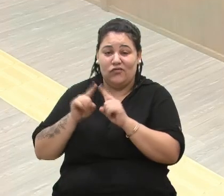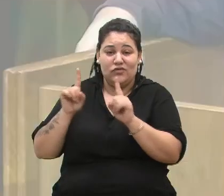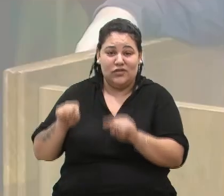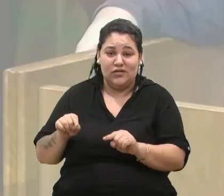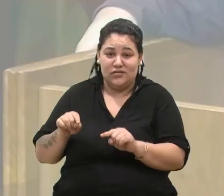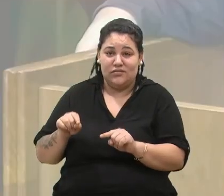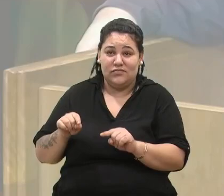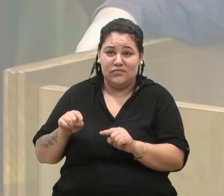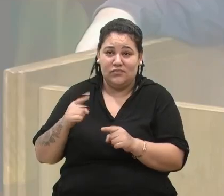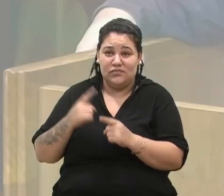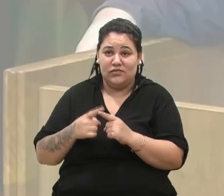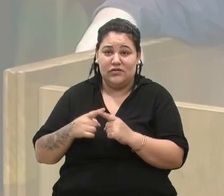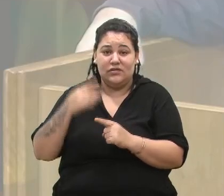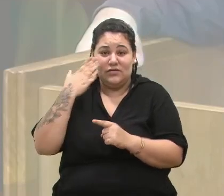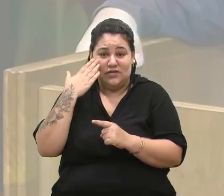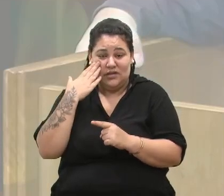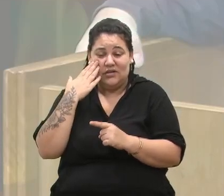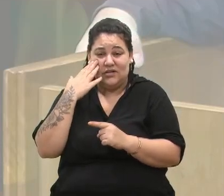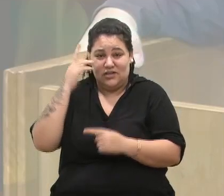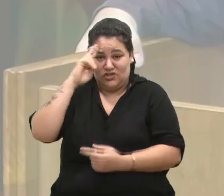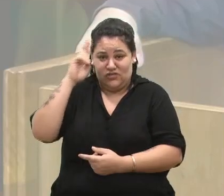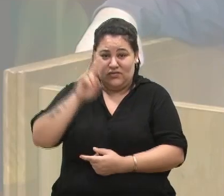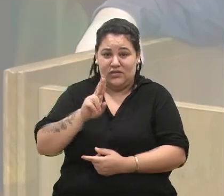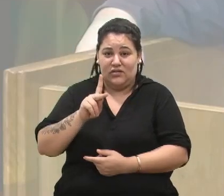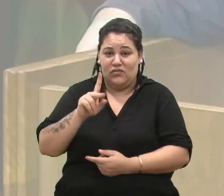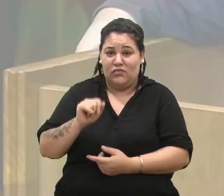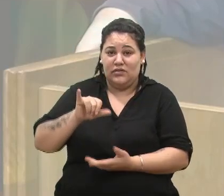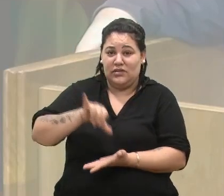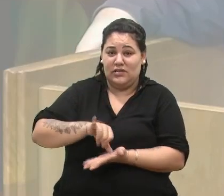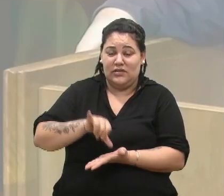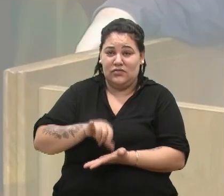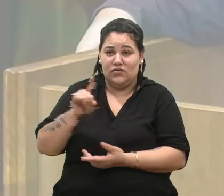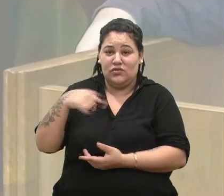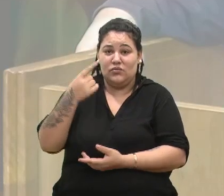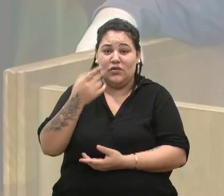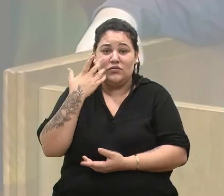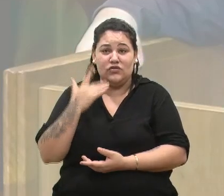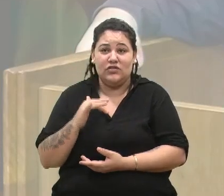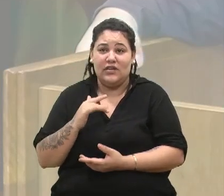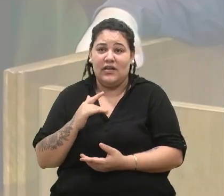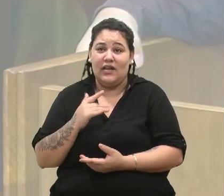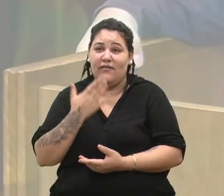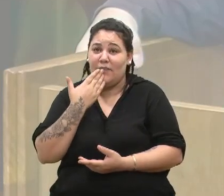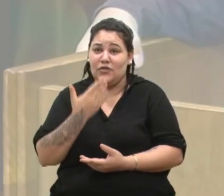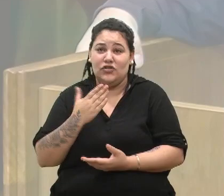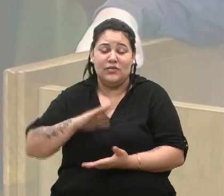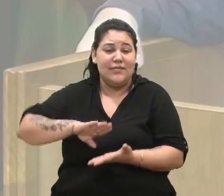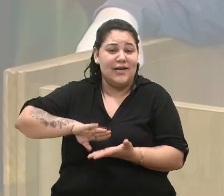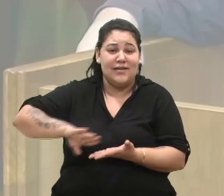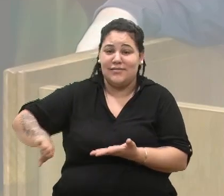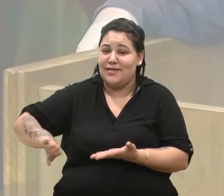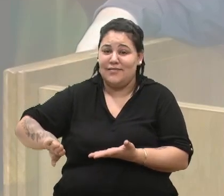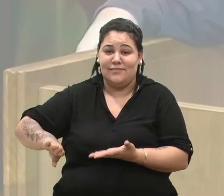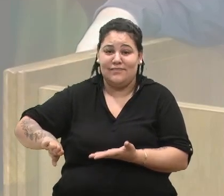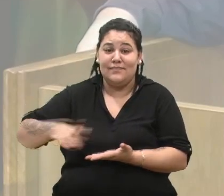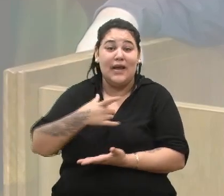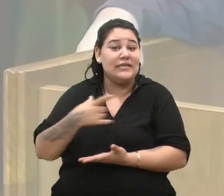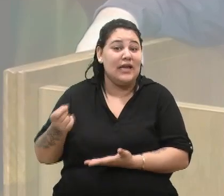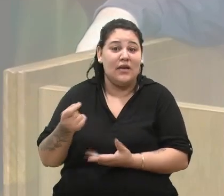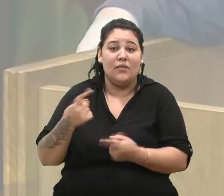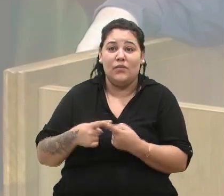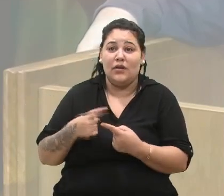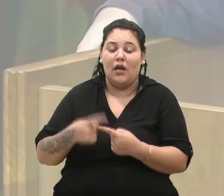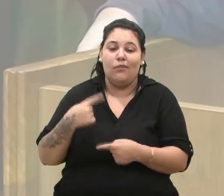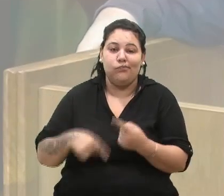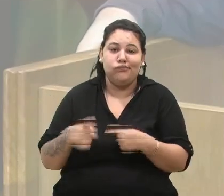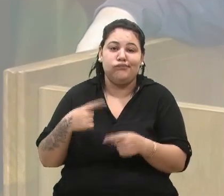esgotamento da diretora da UPA Central, nos próximos dias, de repente, ela peça exoneração do cargo, porque não está dando conta da rotatividade de funcionários que não